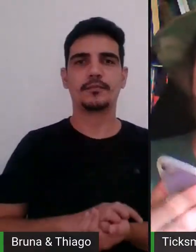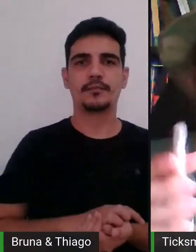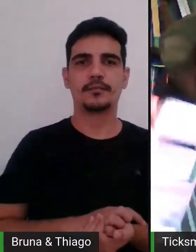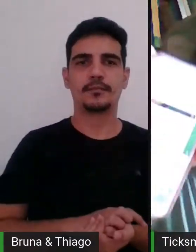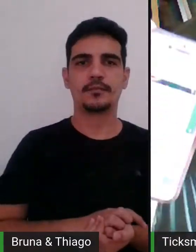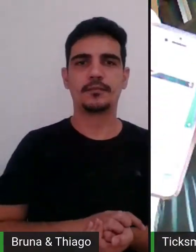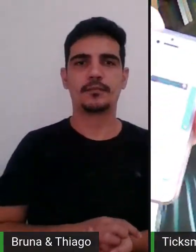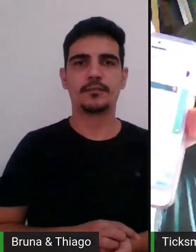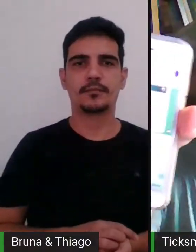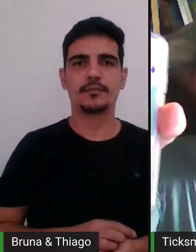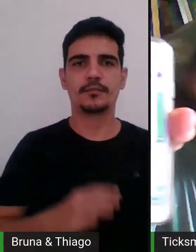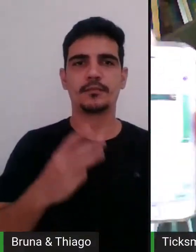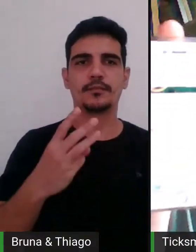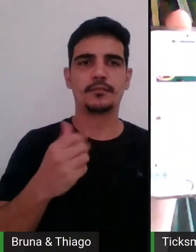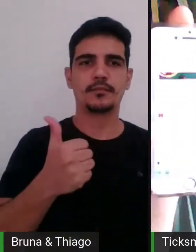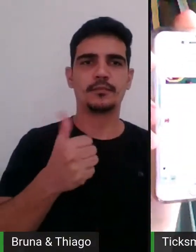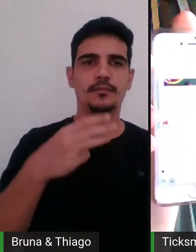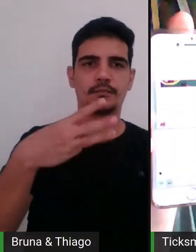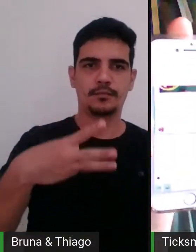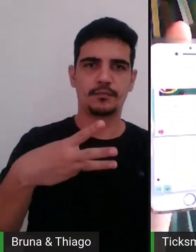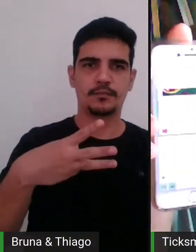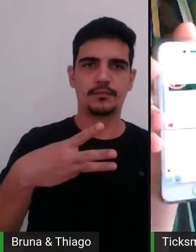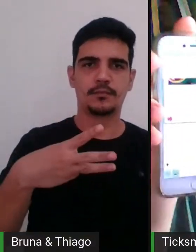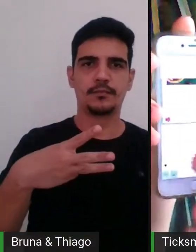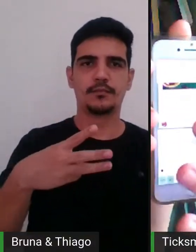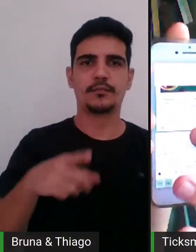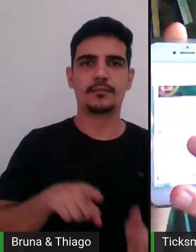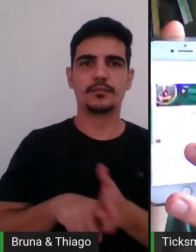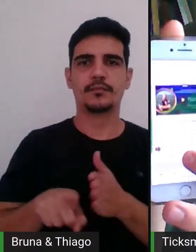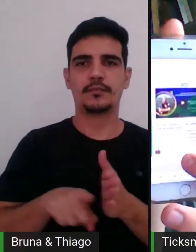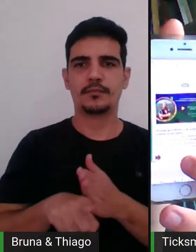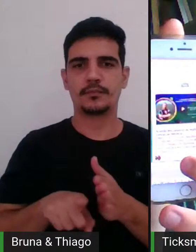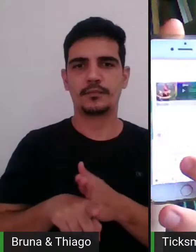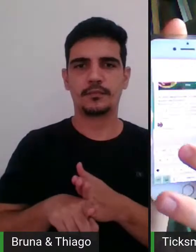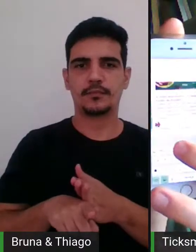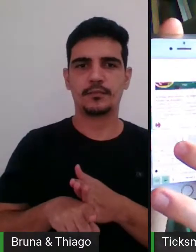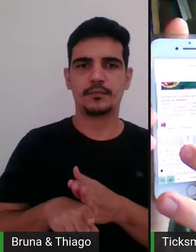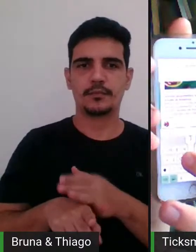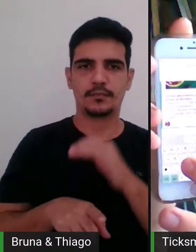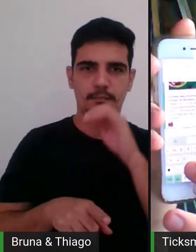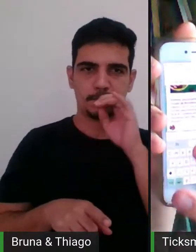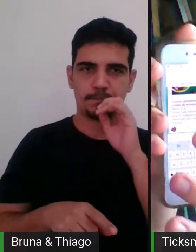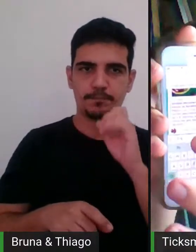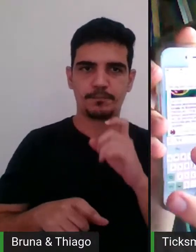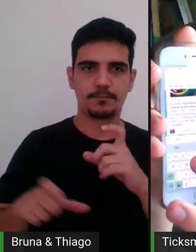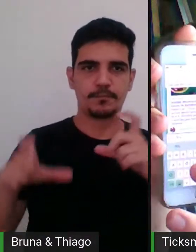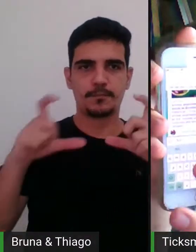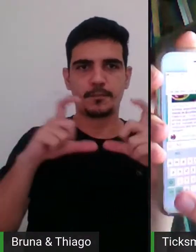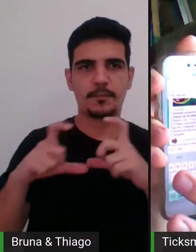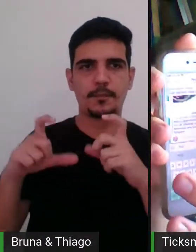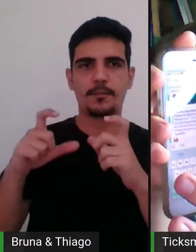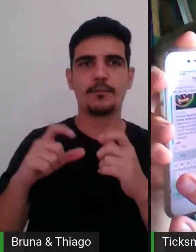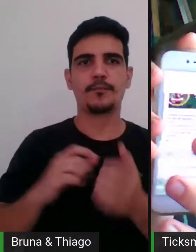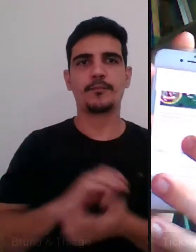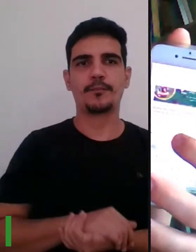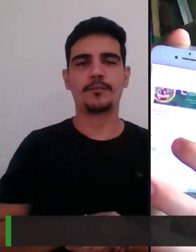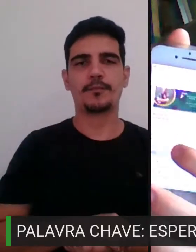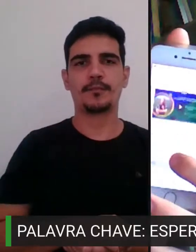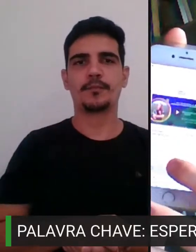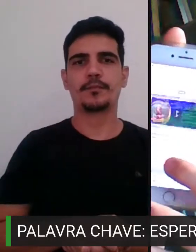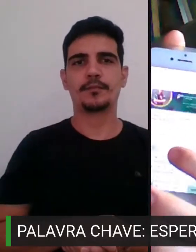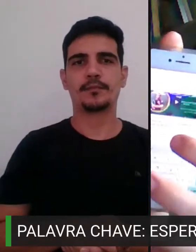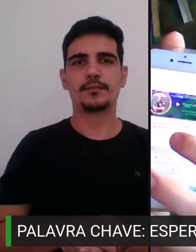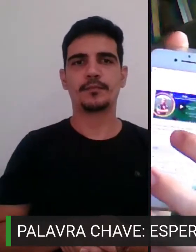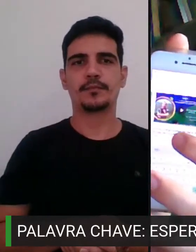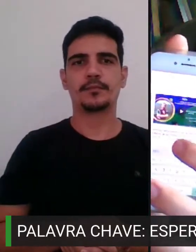estão me seguindo lá no Telegram, né? Assistiram a palestra, estão lá no Telegram aqui, ó. Inclusive, aqui